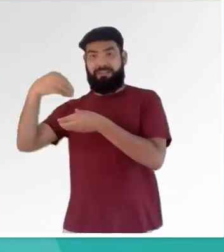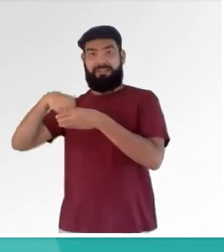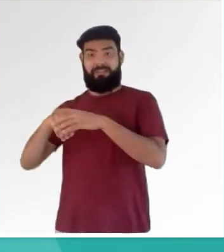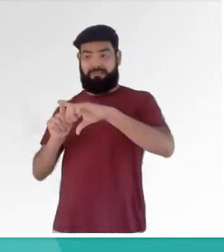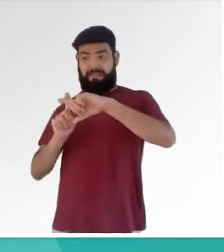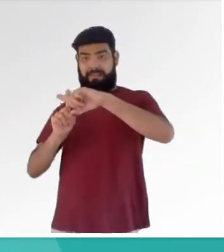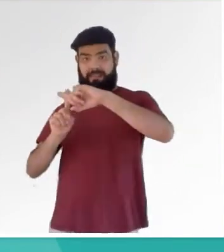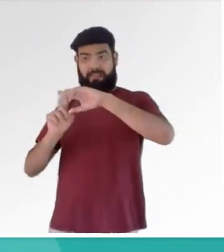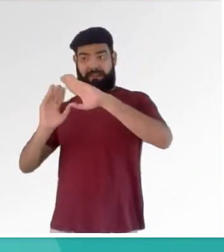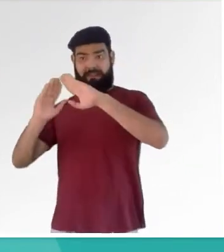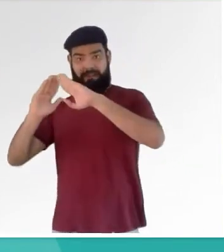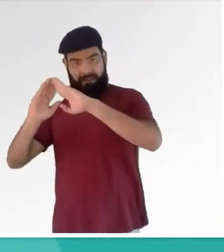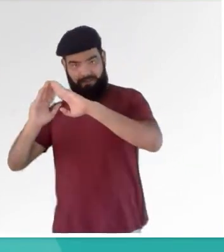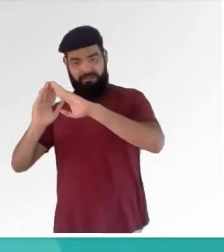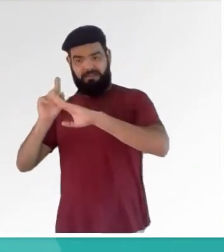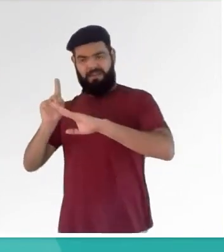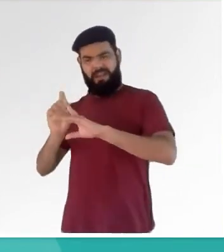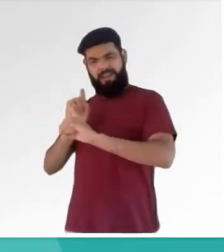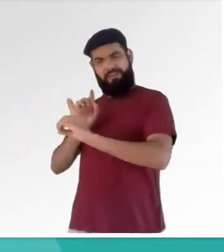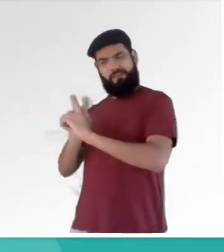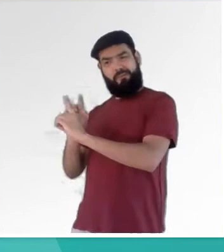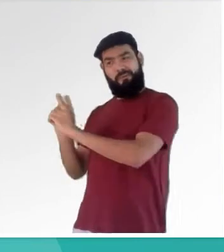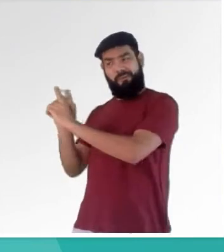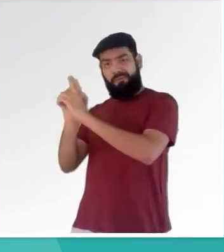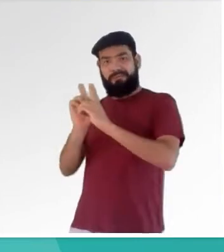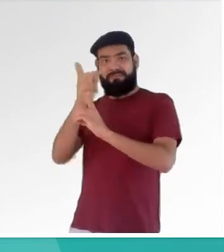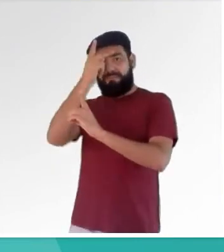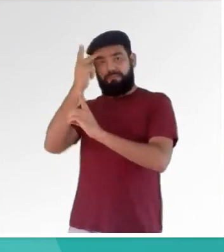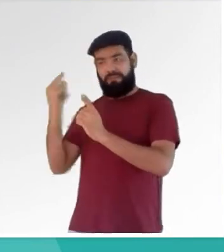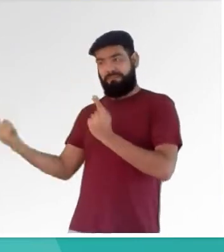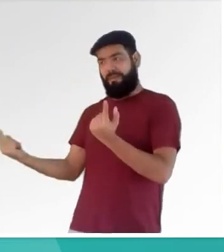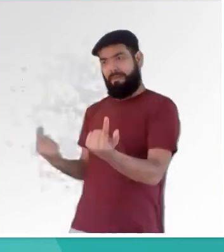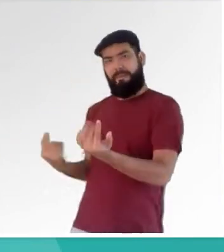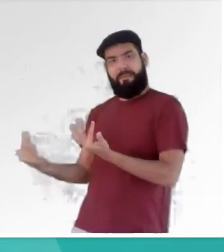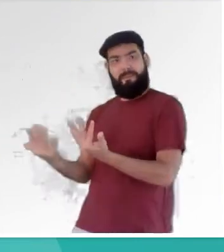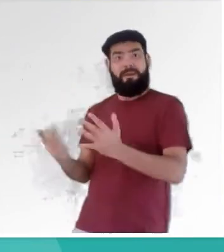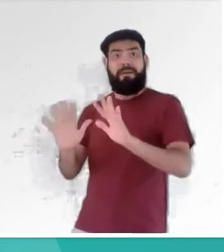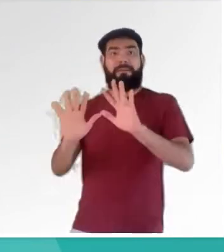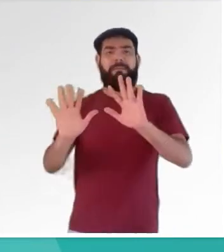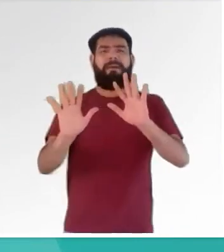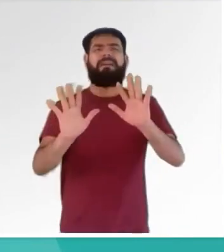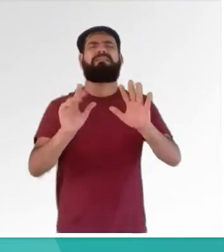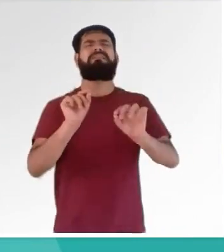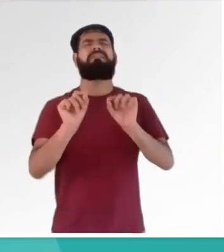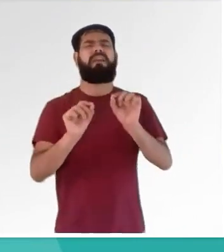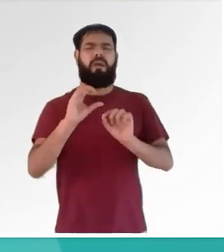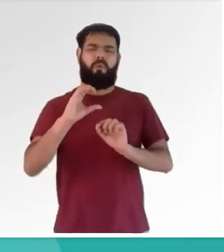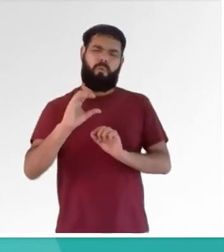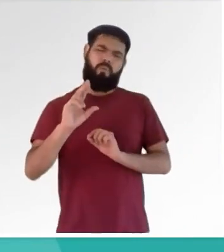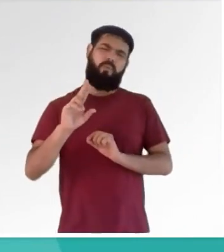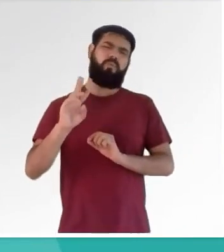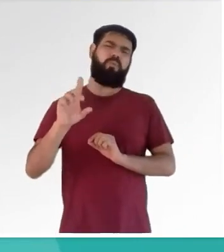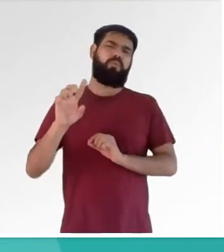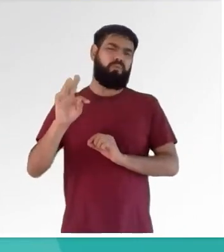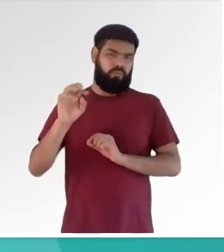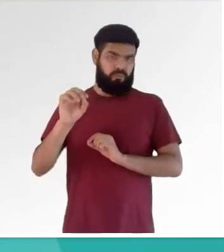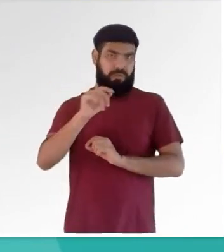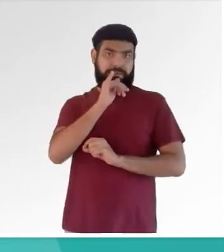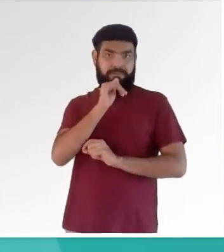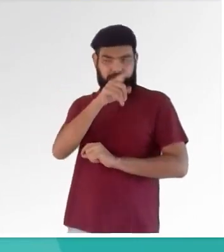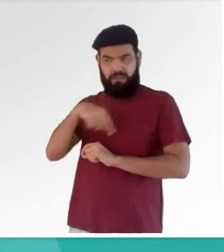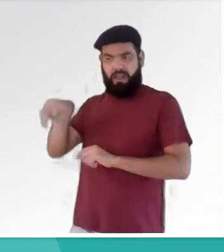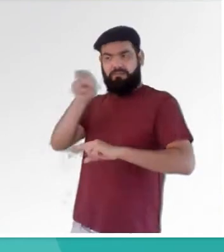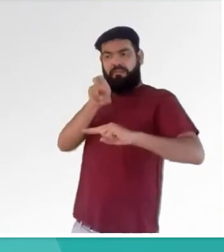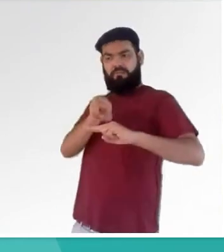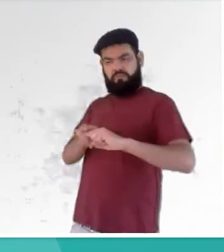é um encontro de pessoas. A religião é um encontro de pessoas. Só que por que é um culto? Porque lá vocês não vão se encontrar simplesmente